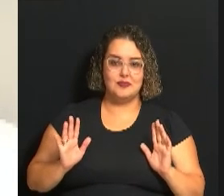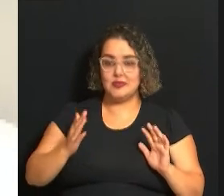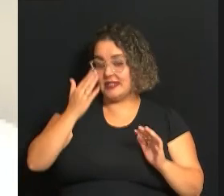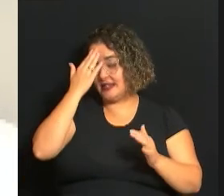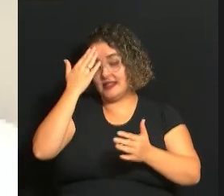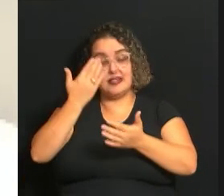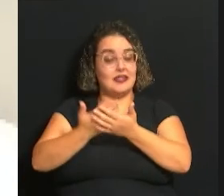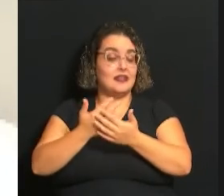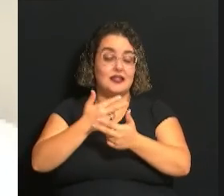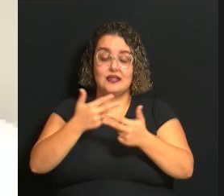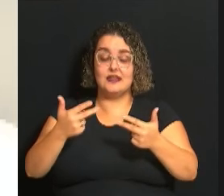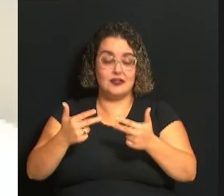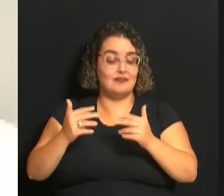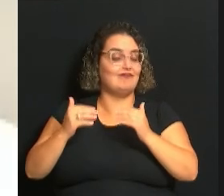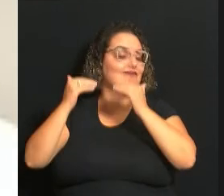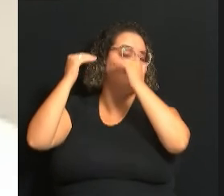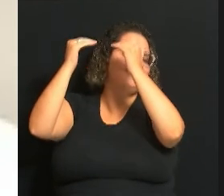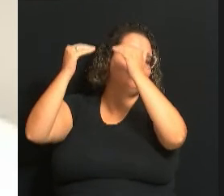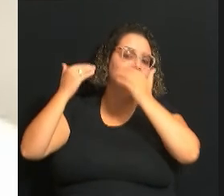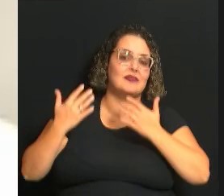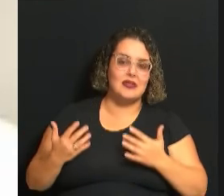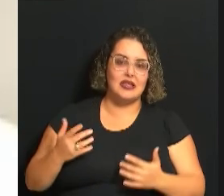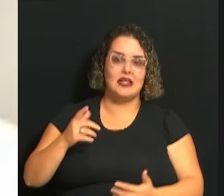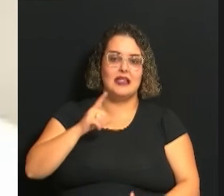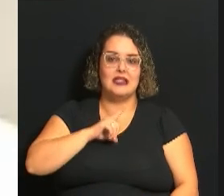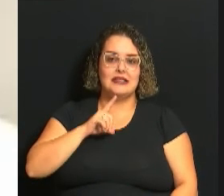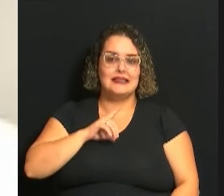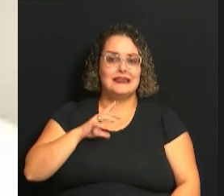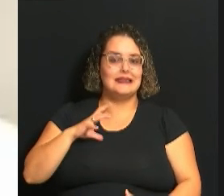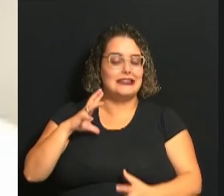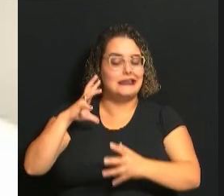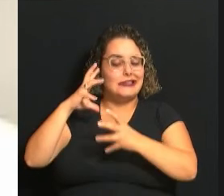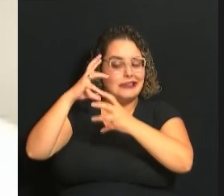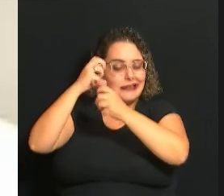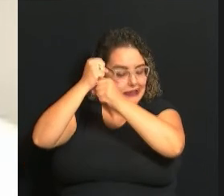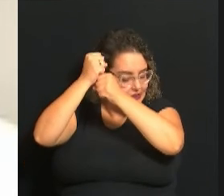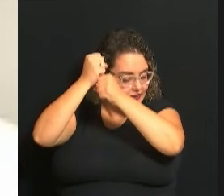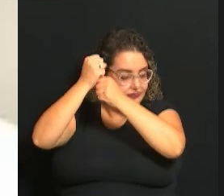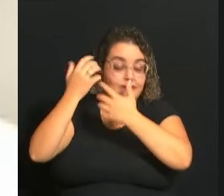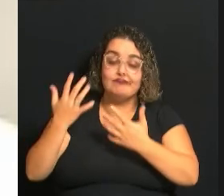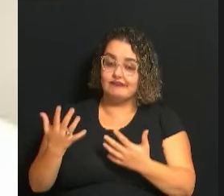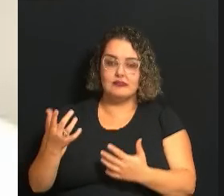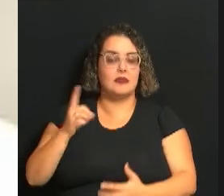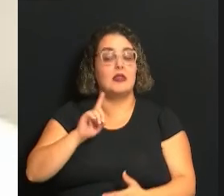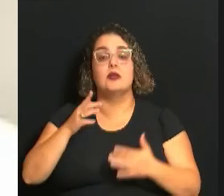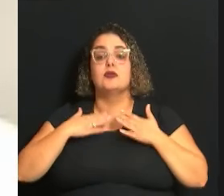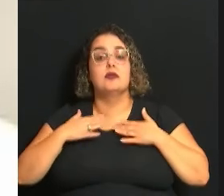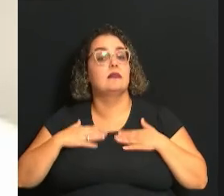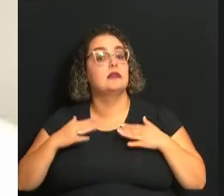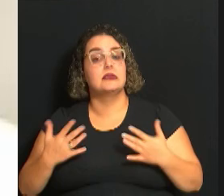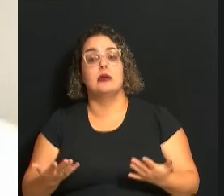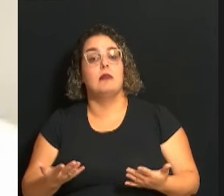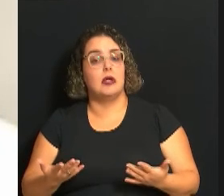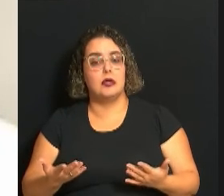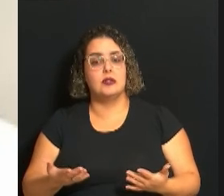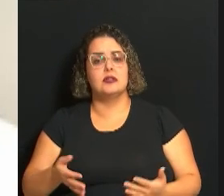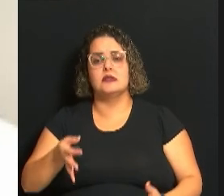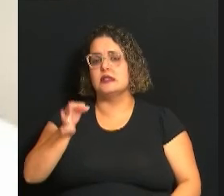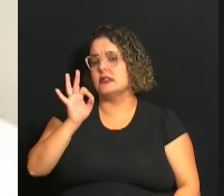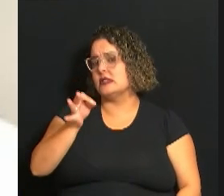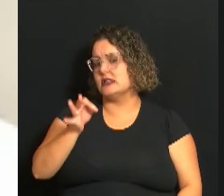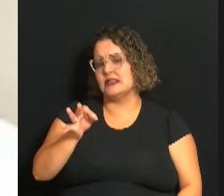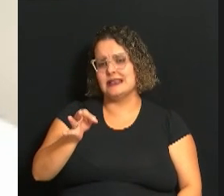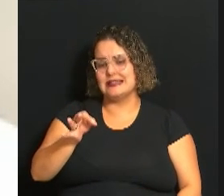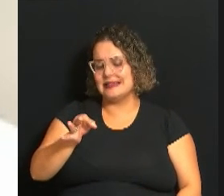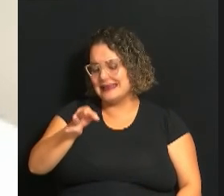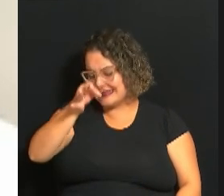algo superior, que a gente tem algo a se agarrar, sim, né? Não só fisicamente. Então, com certeza absoluta,